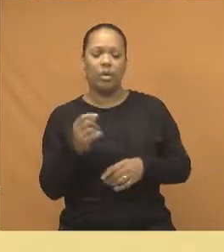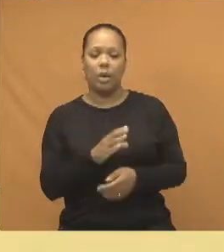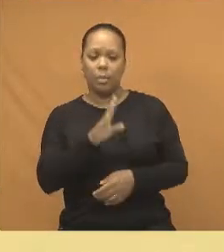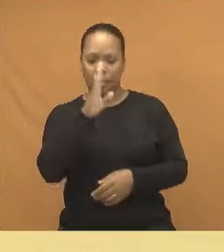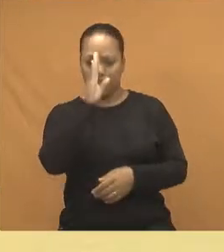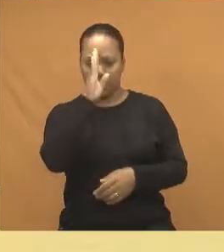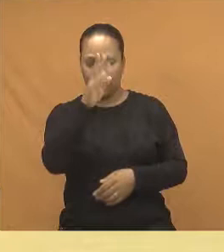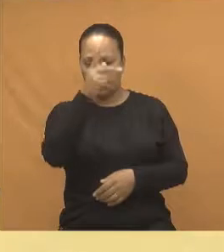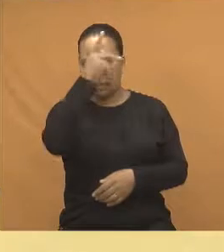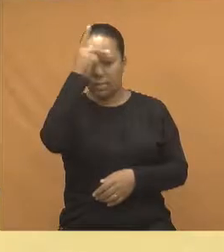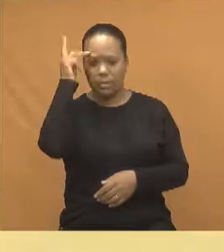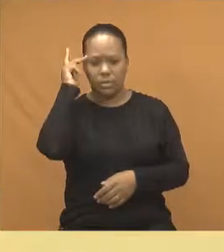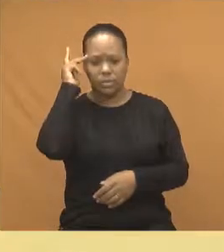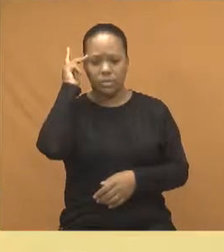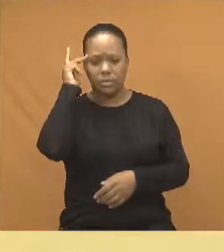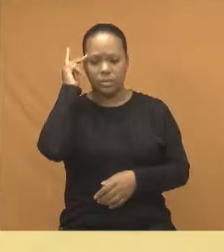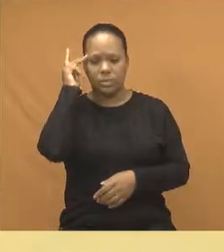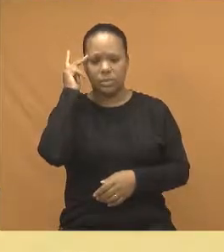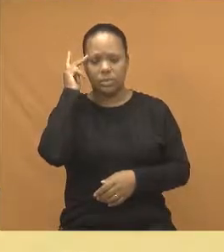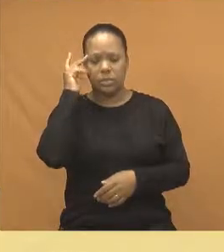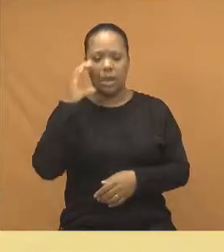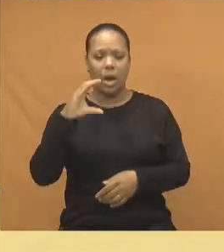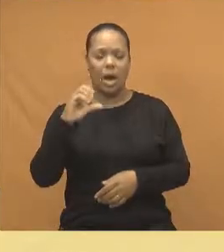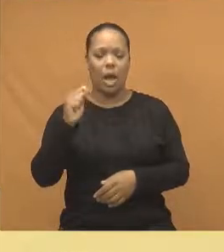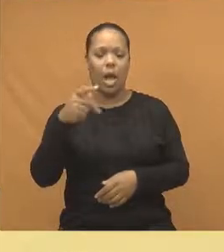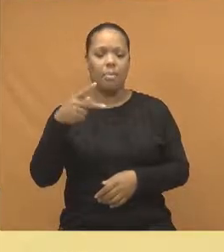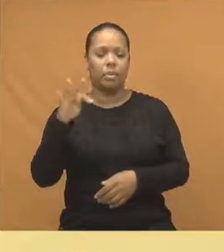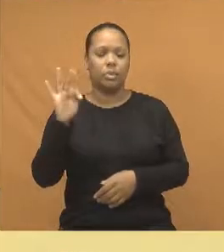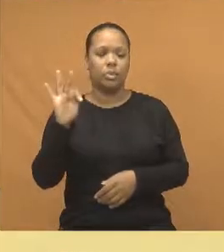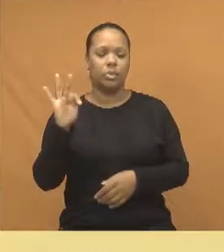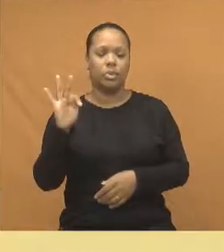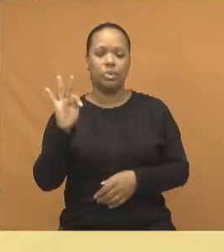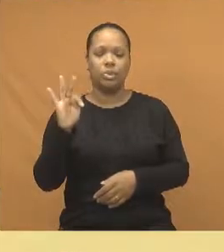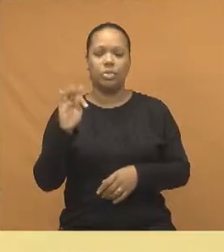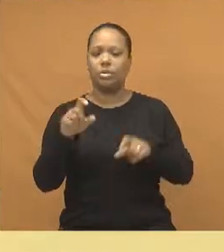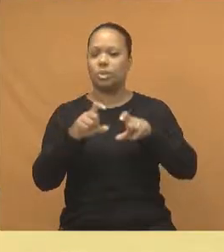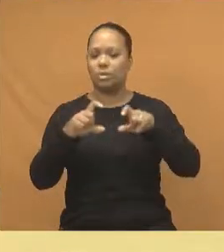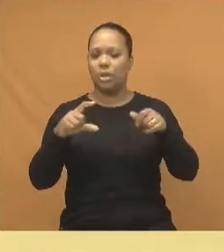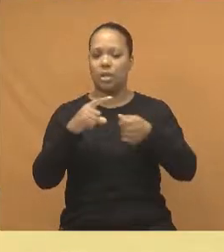prioridade discriminada no caput desse artigo